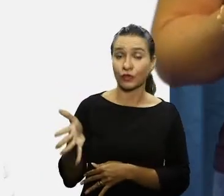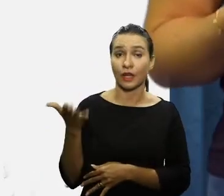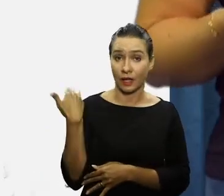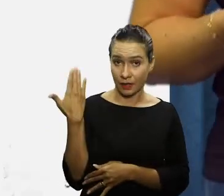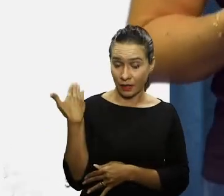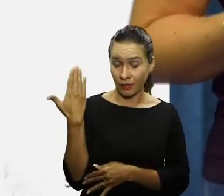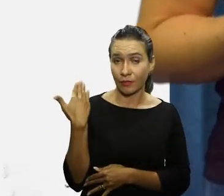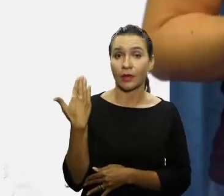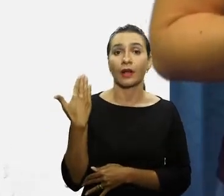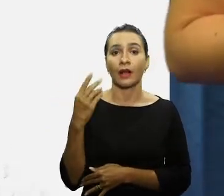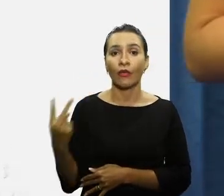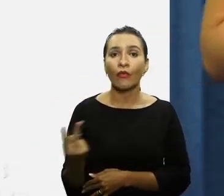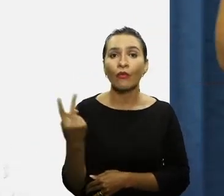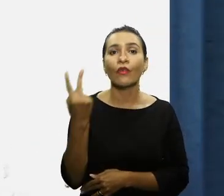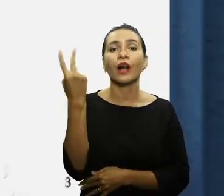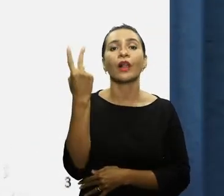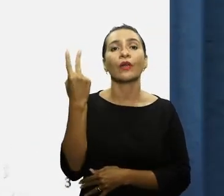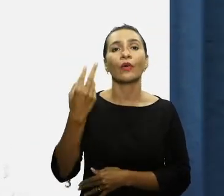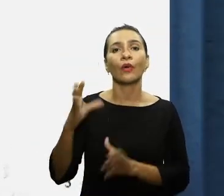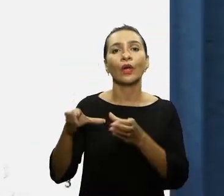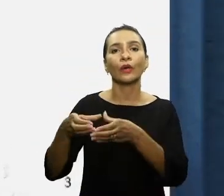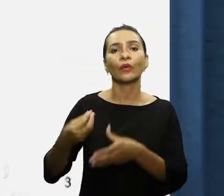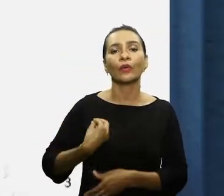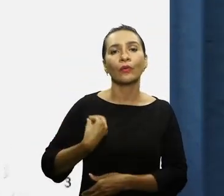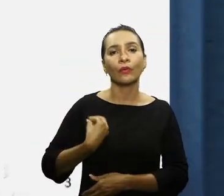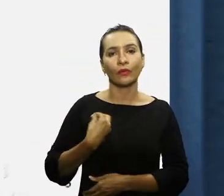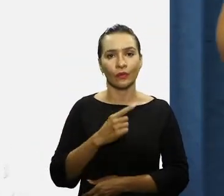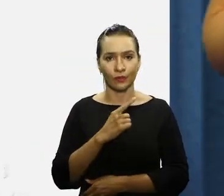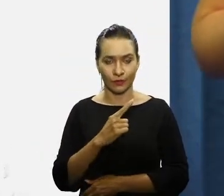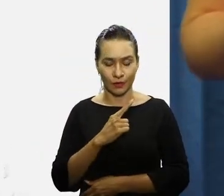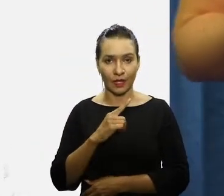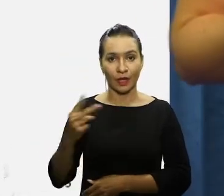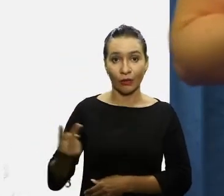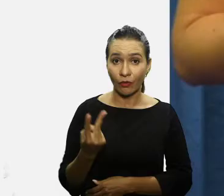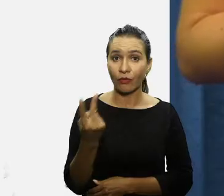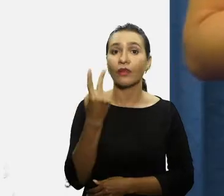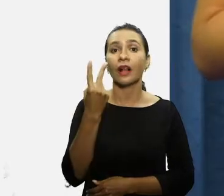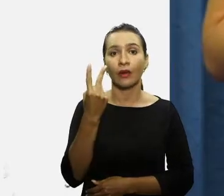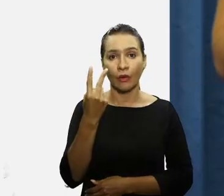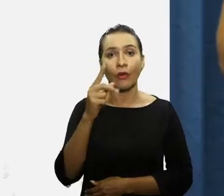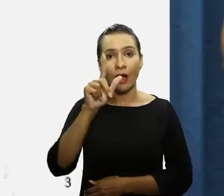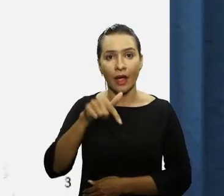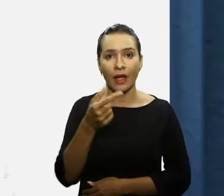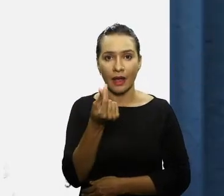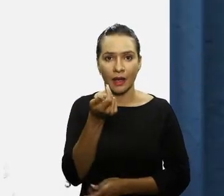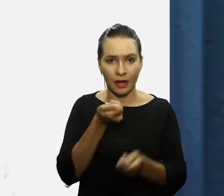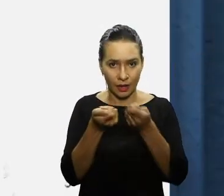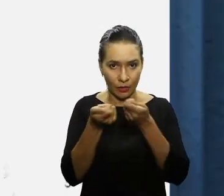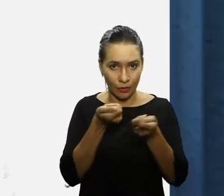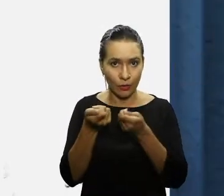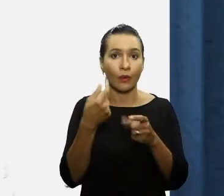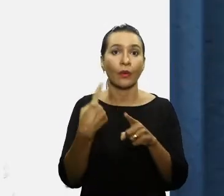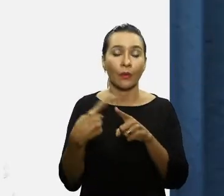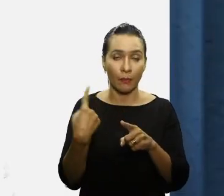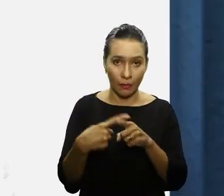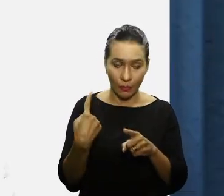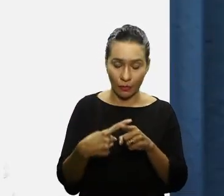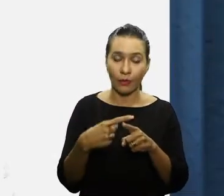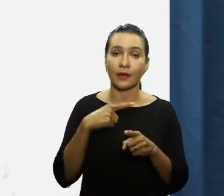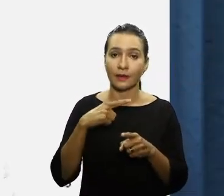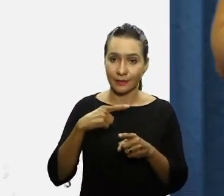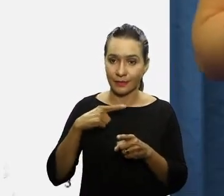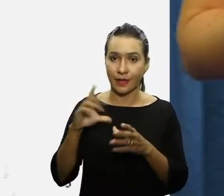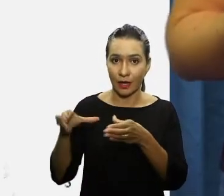seres vivos têm no nosso planeta. Esses valores são valores econômicos, porque através dos seres que